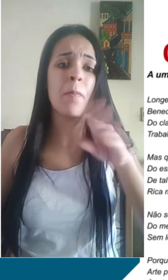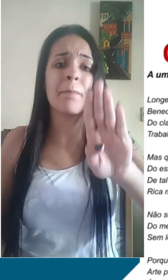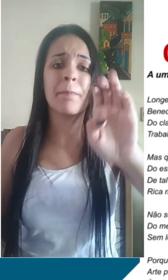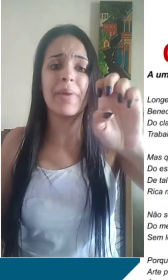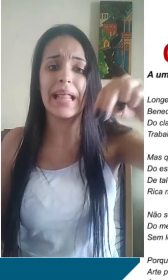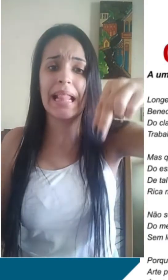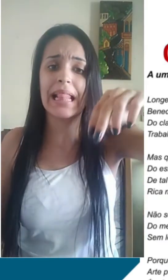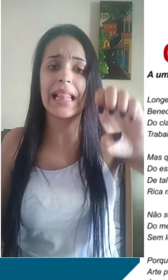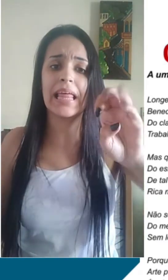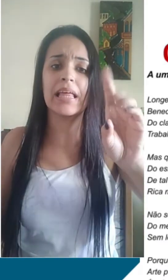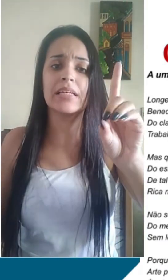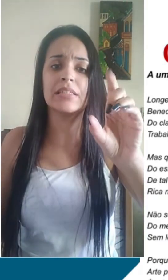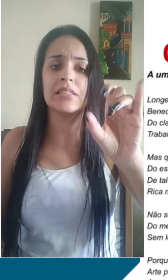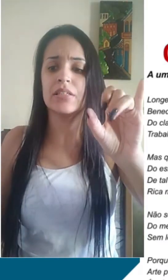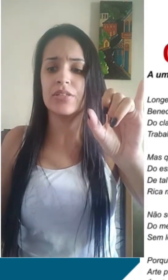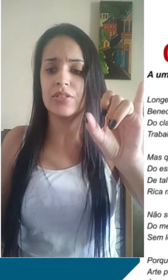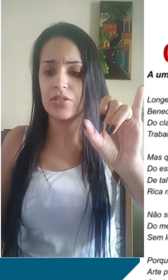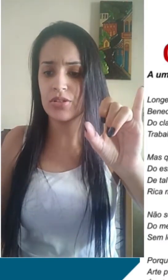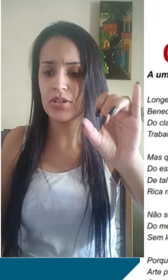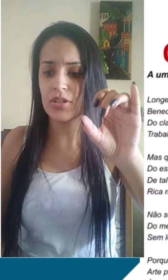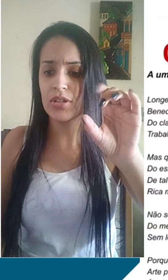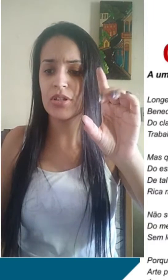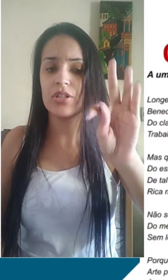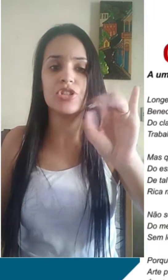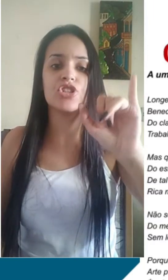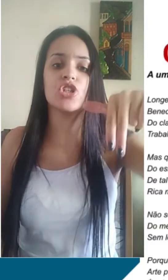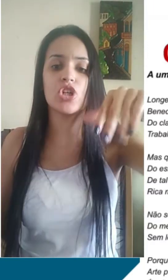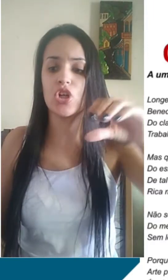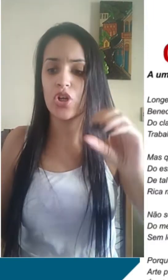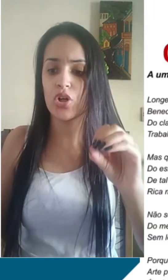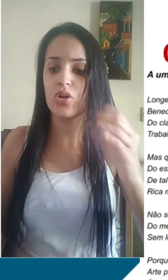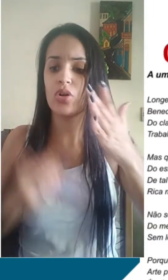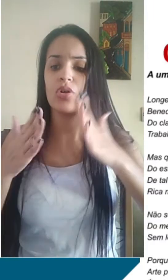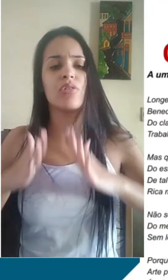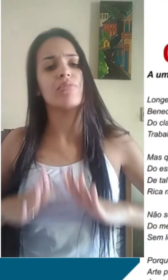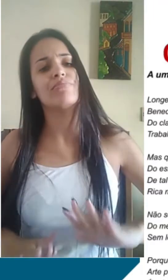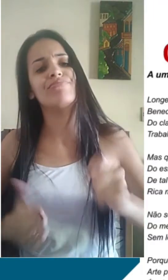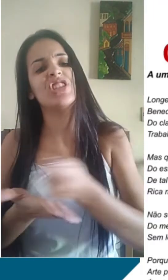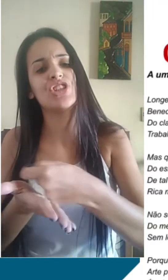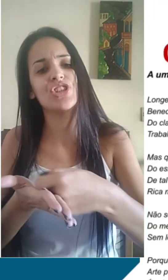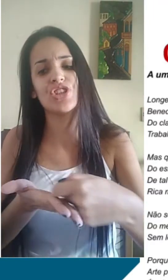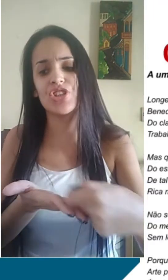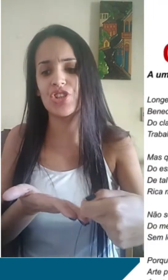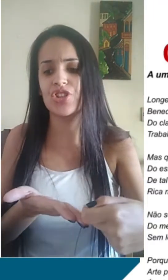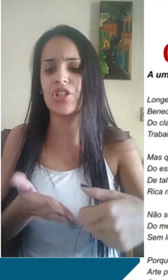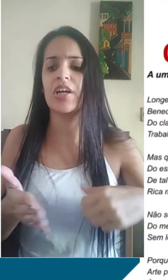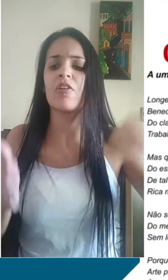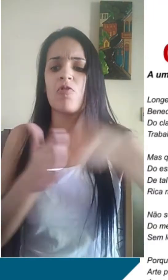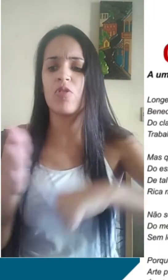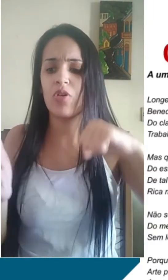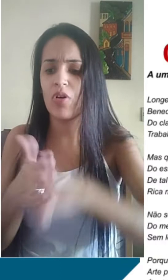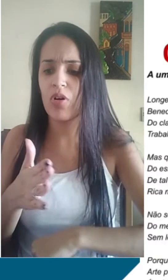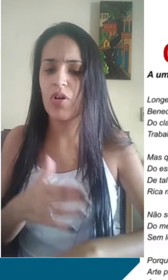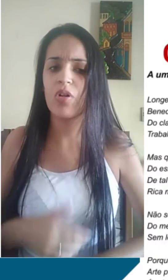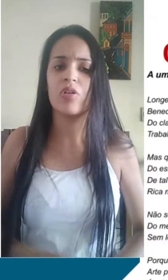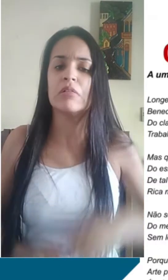sossego, trabalha e teima e lima e sofre e sua. Mas que na forma se disfarce o